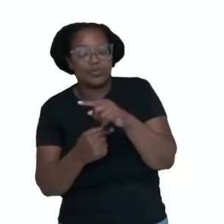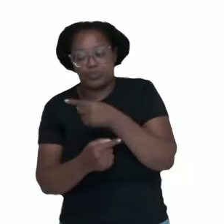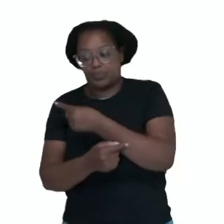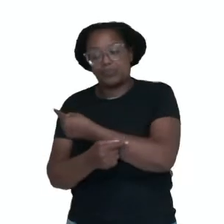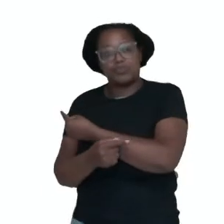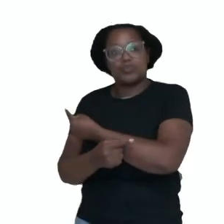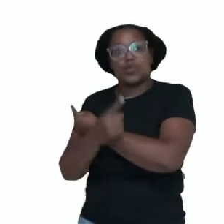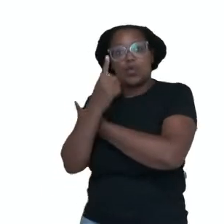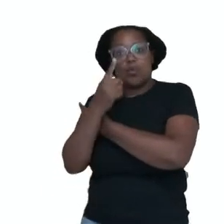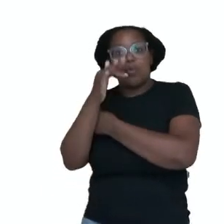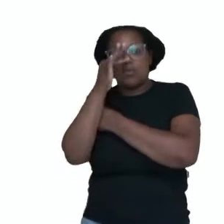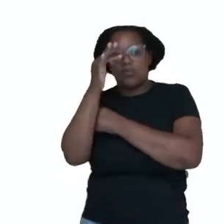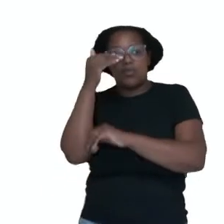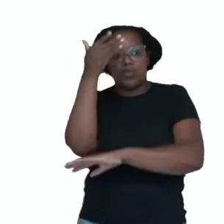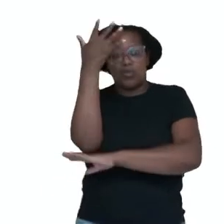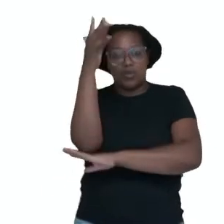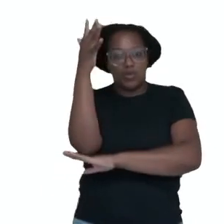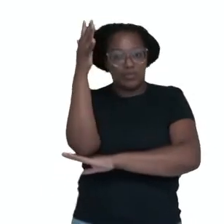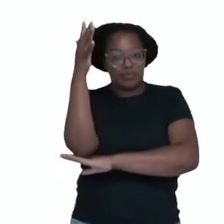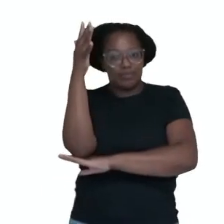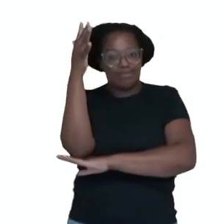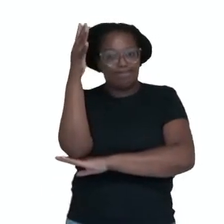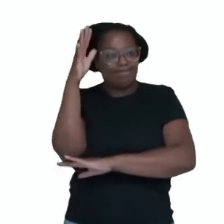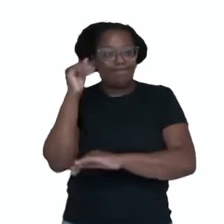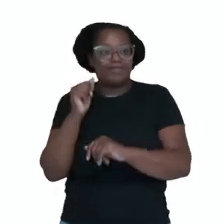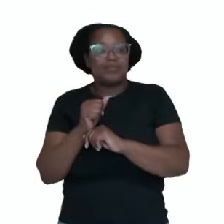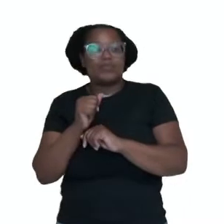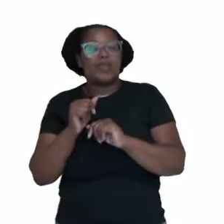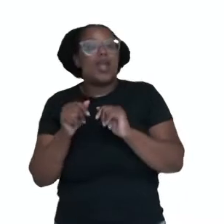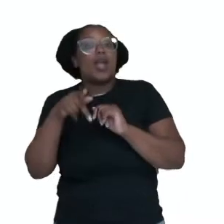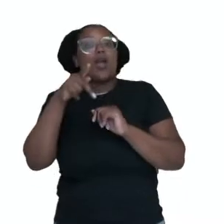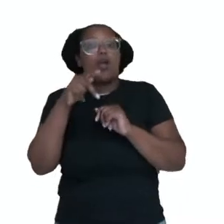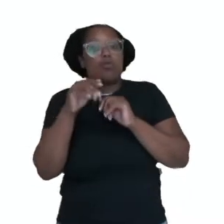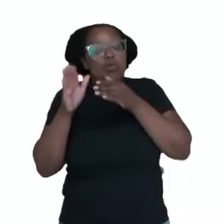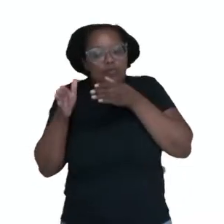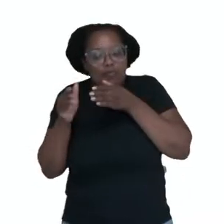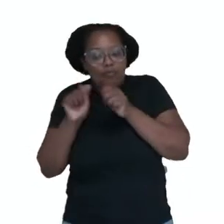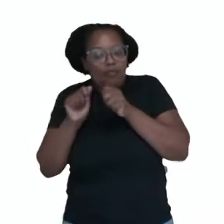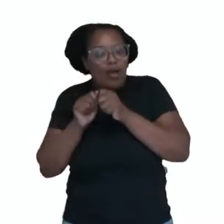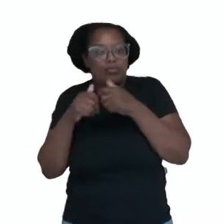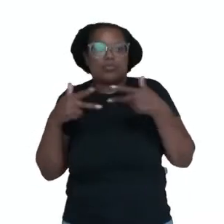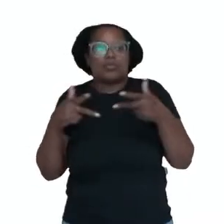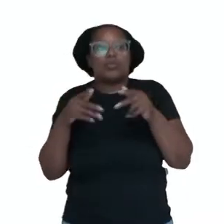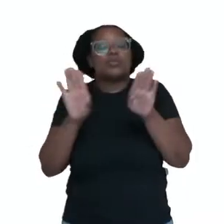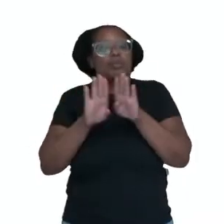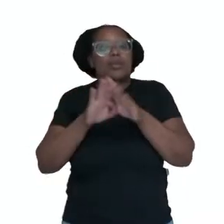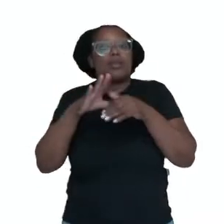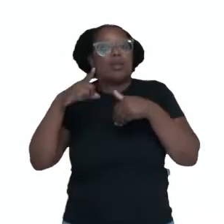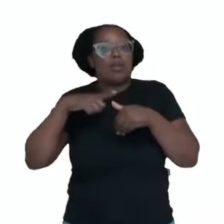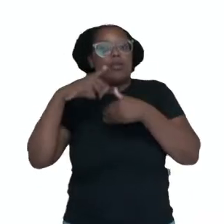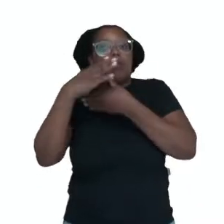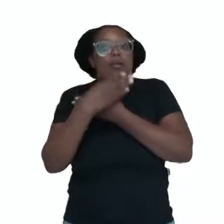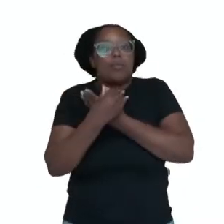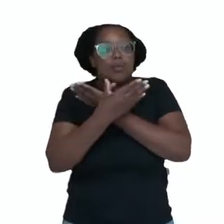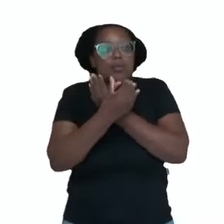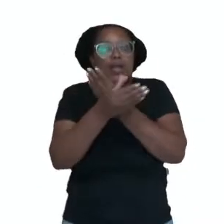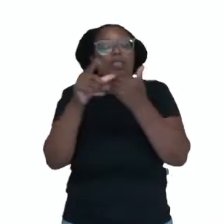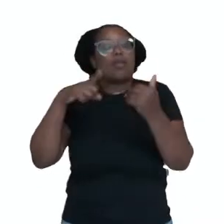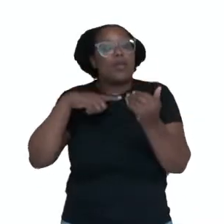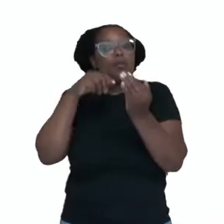uma planta, olha lá, com uma flor e tudo. Produtor. Nós temos uma borboleta, um